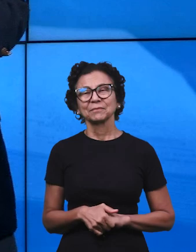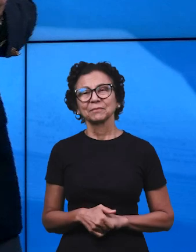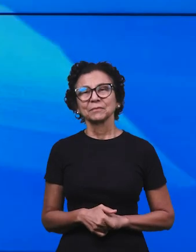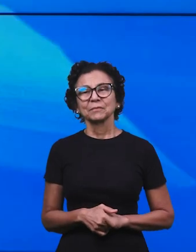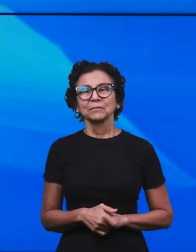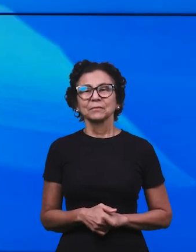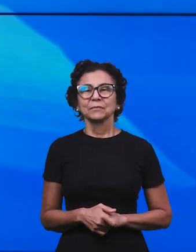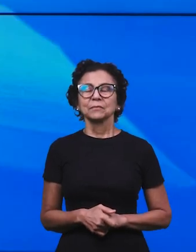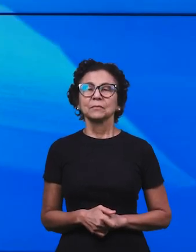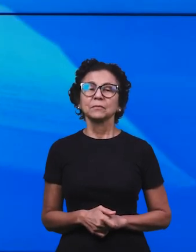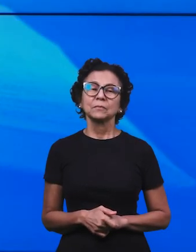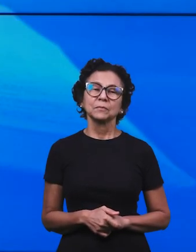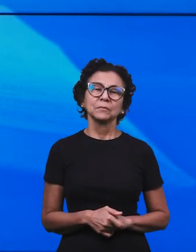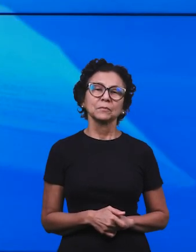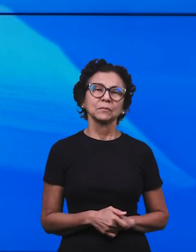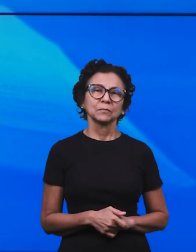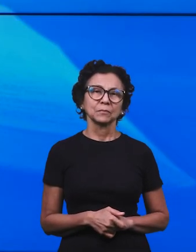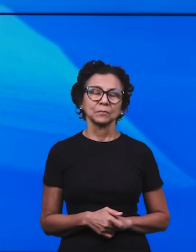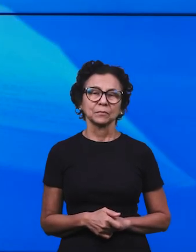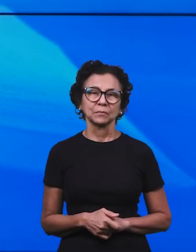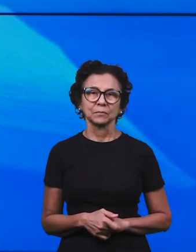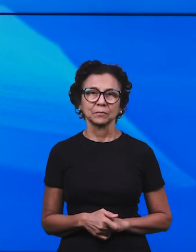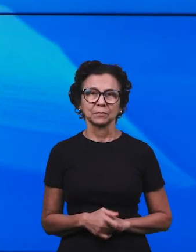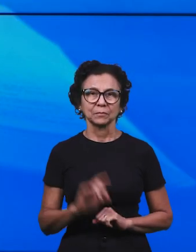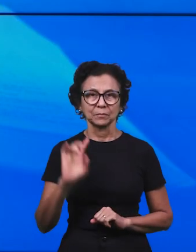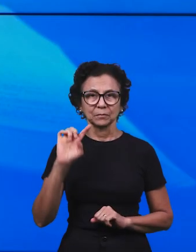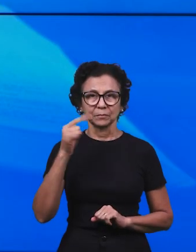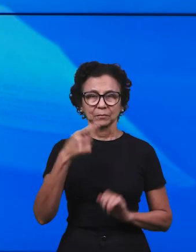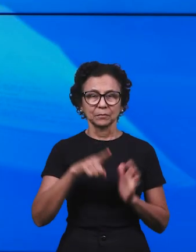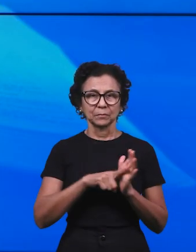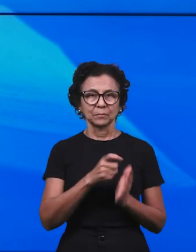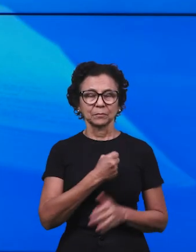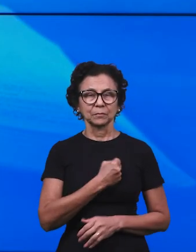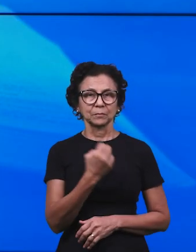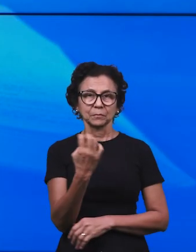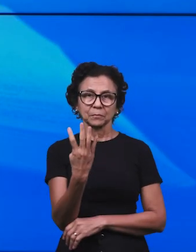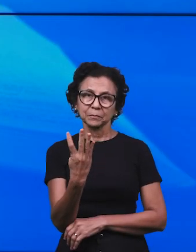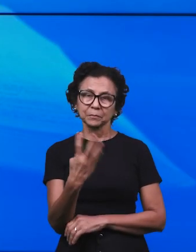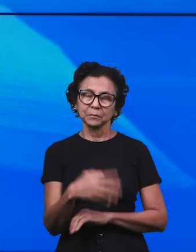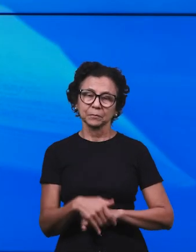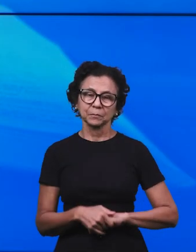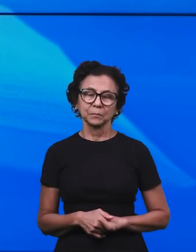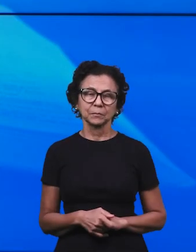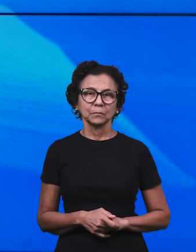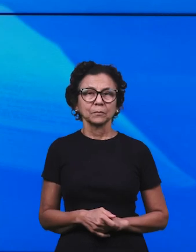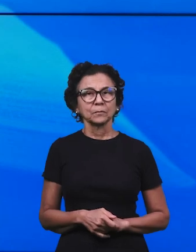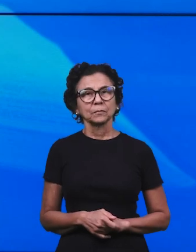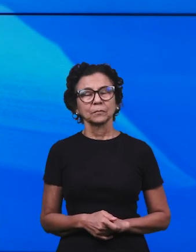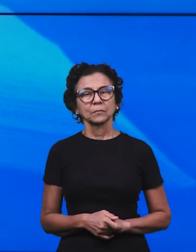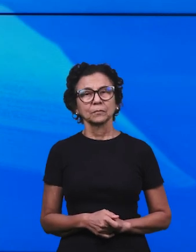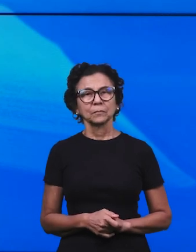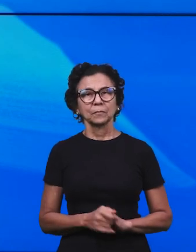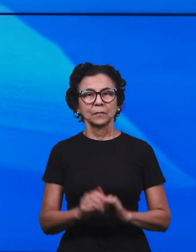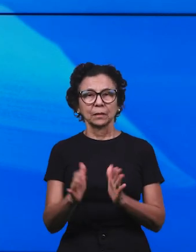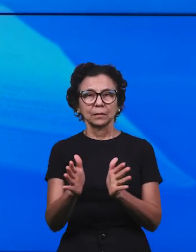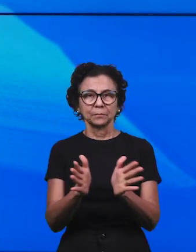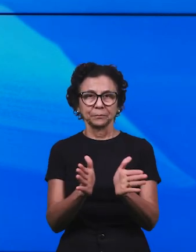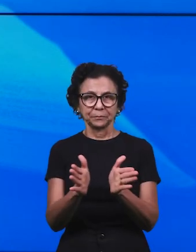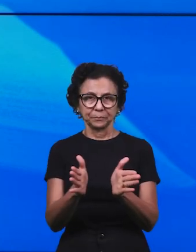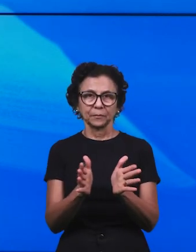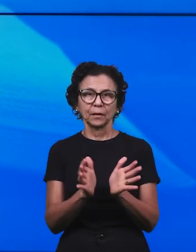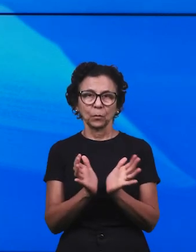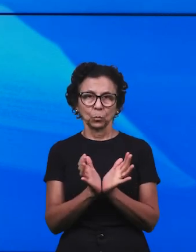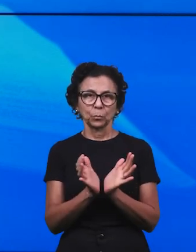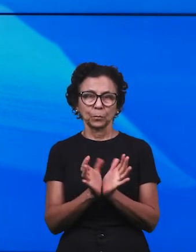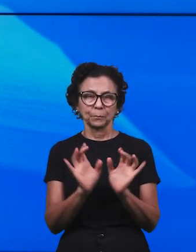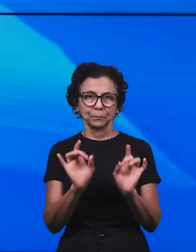a Jesus. Muito bem, irmãos, agora vem a próxima pergunta, que é a pergunta número 4, que ela é dirigida para o grupo de